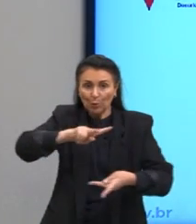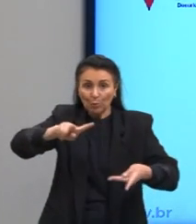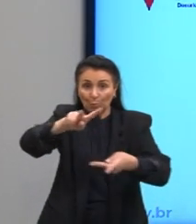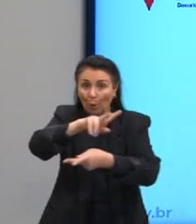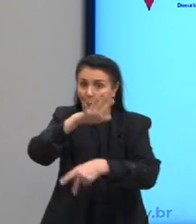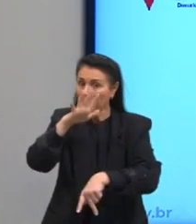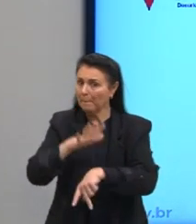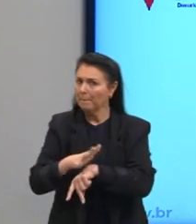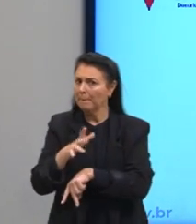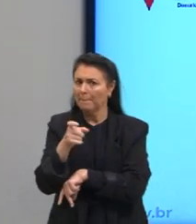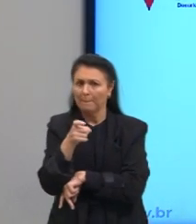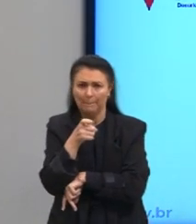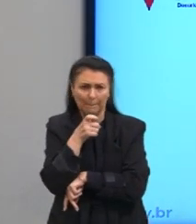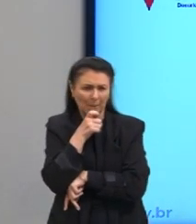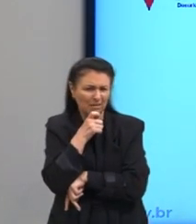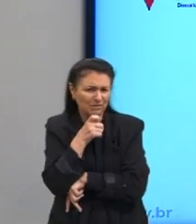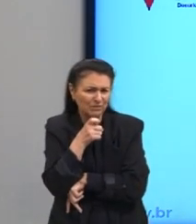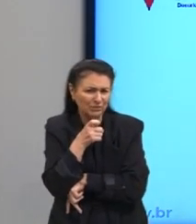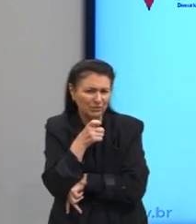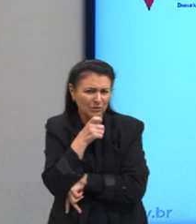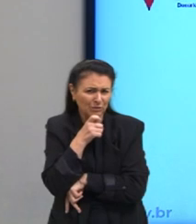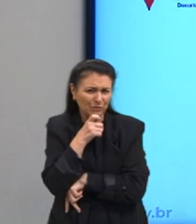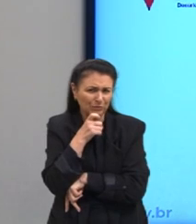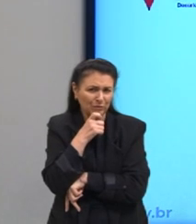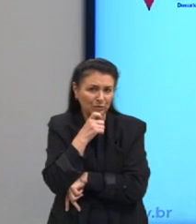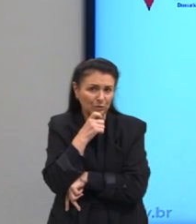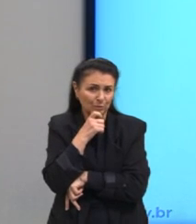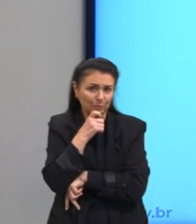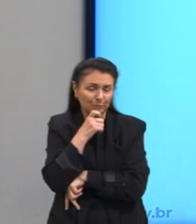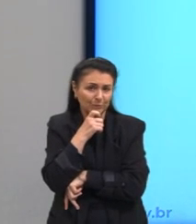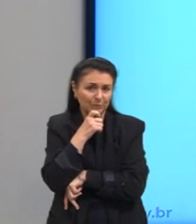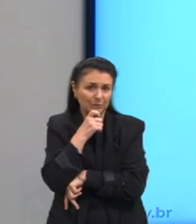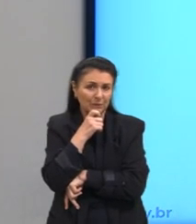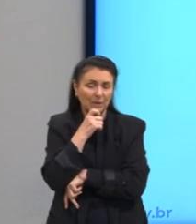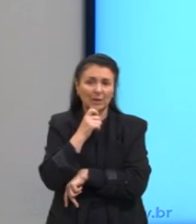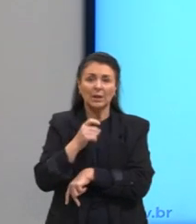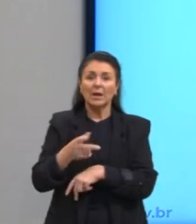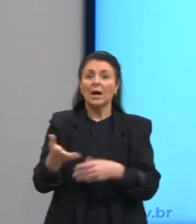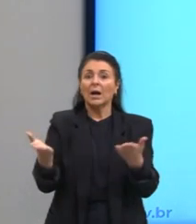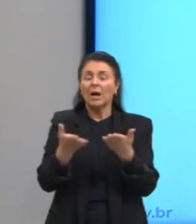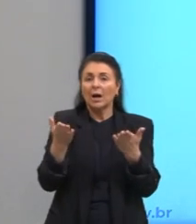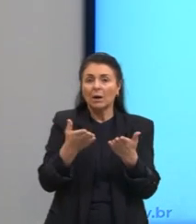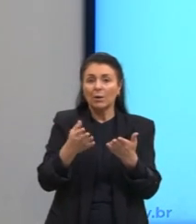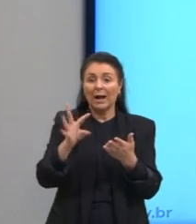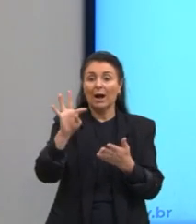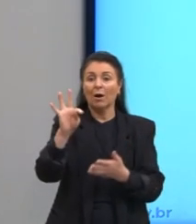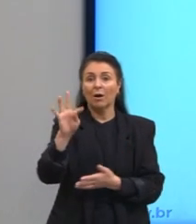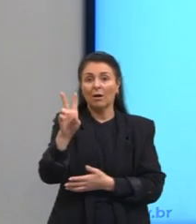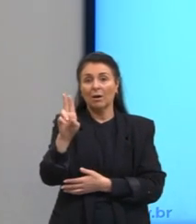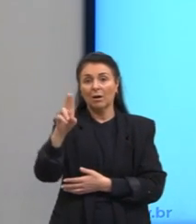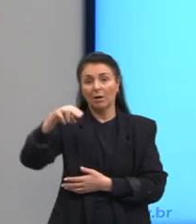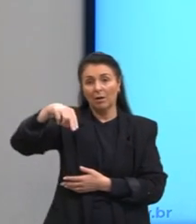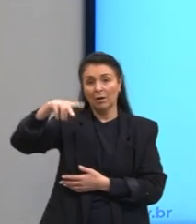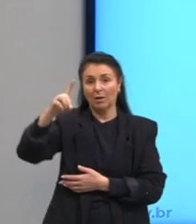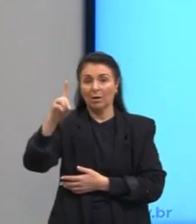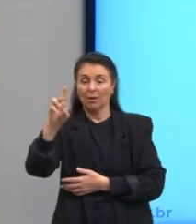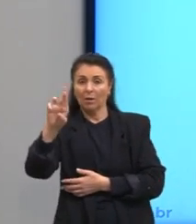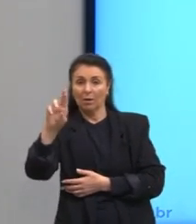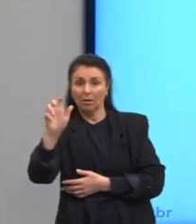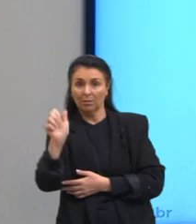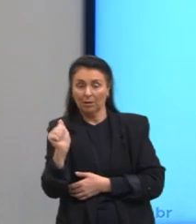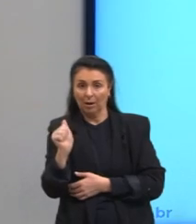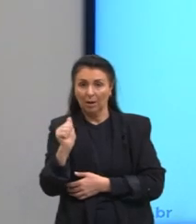aí vai se adaptando dessa maneira aí tá a gurizada vamos ver aqui ó Tundra né vegetação